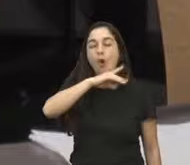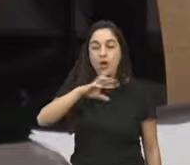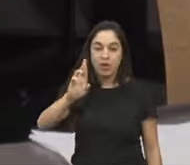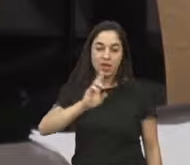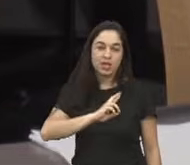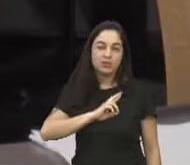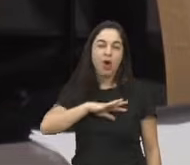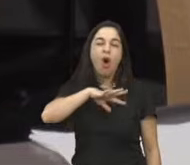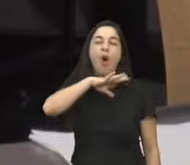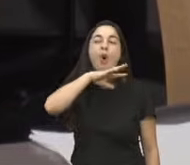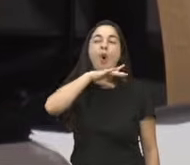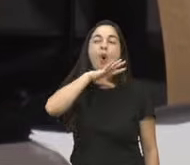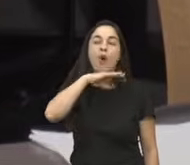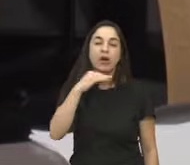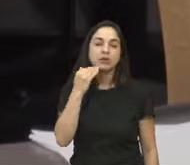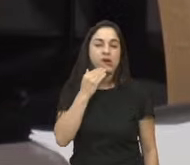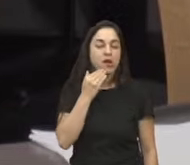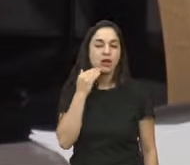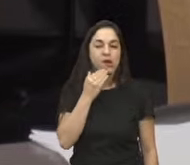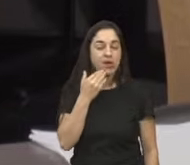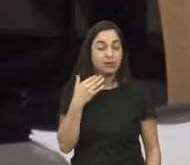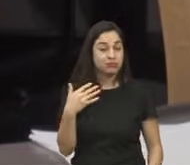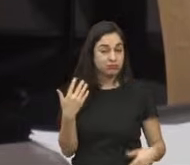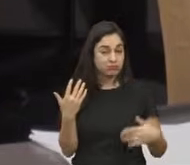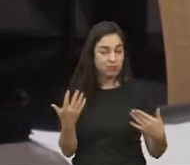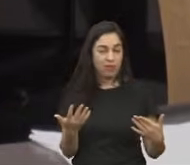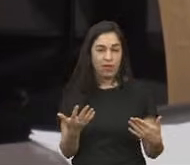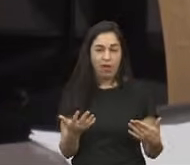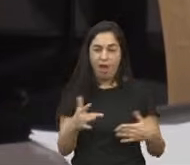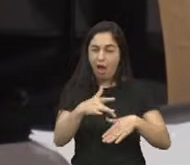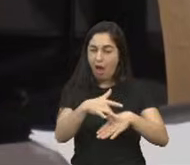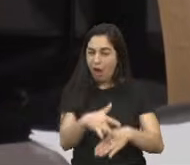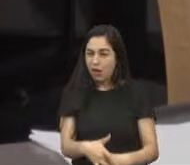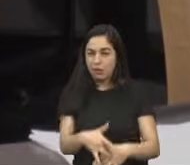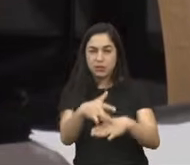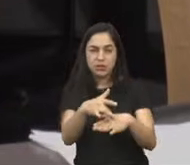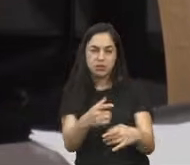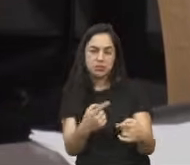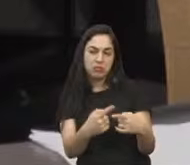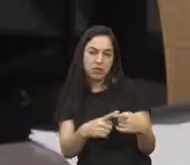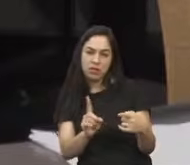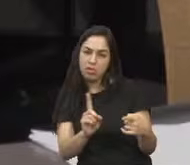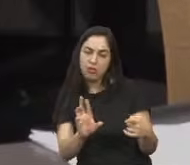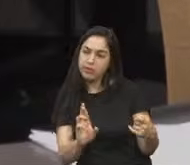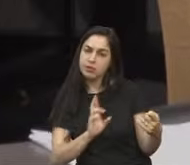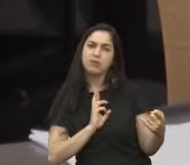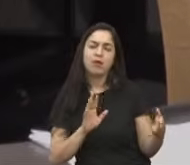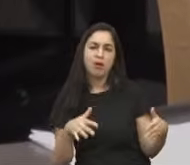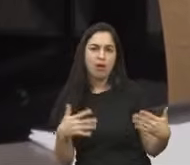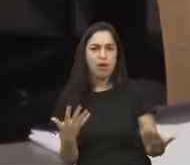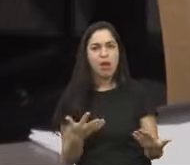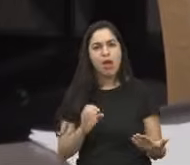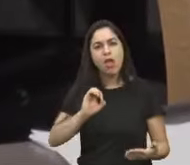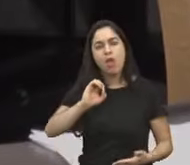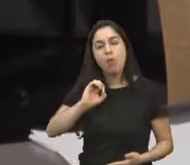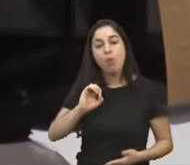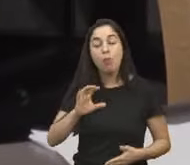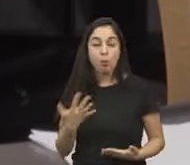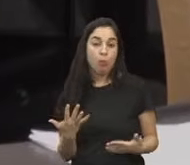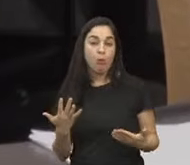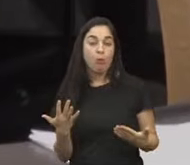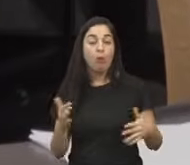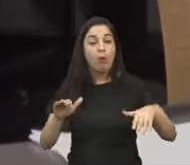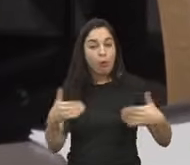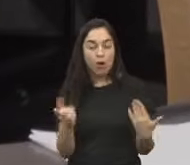mal fundamentadas, com negativas absurdas sobre o porquê que elas não estão sendo respondidas. E quando isso não for publicizado, quando isso